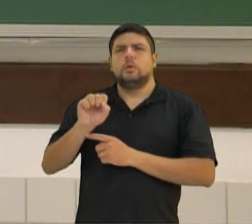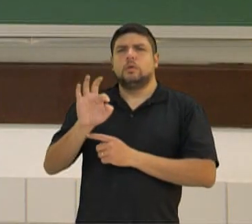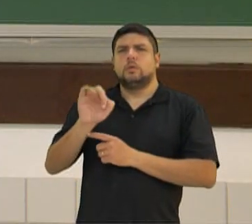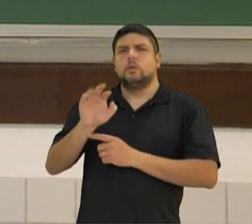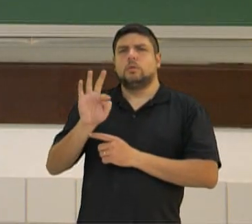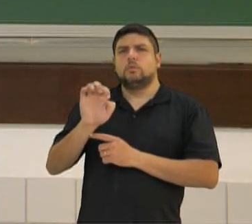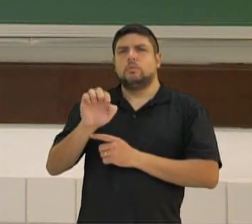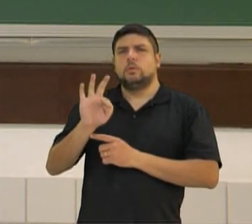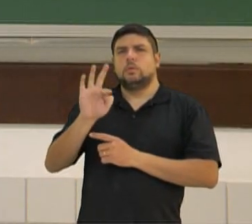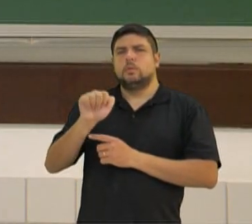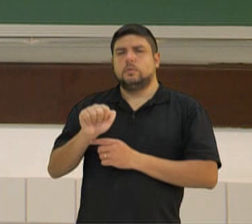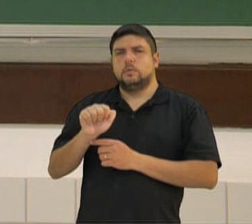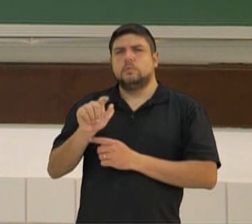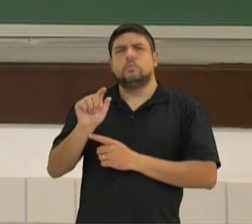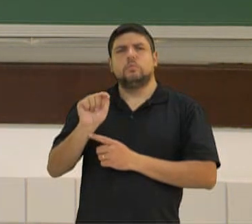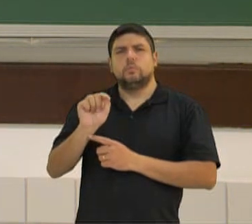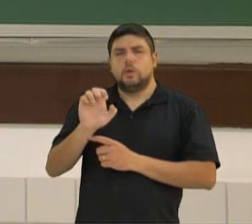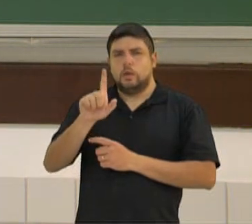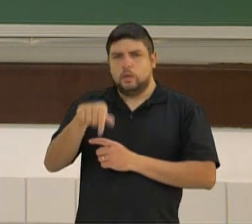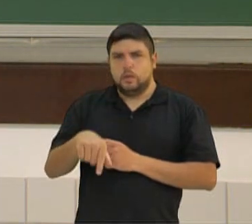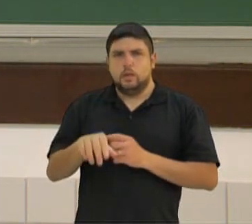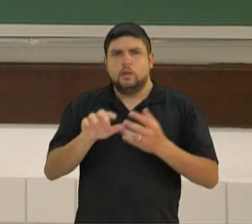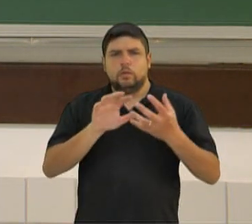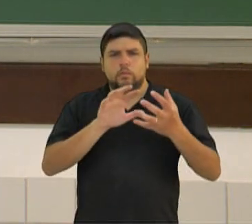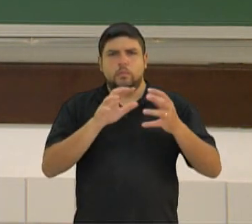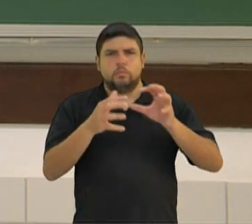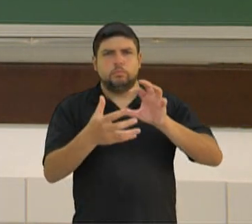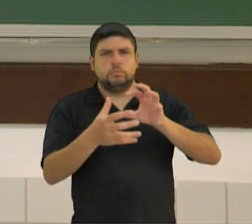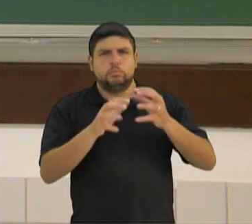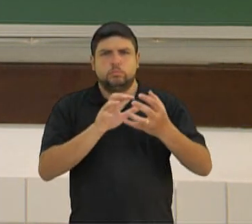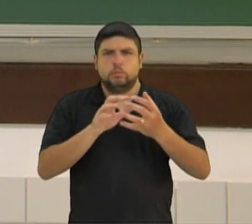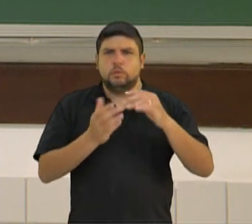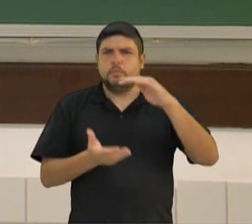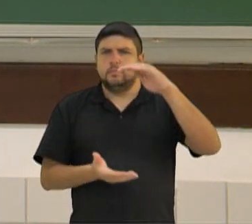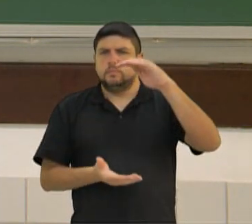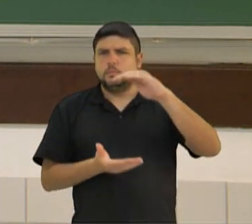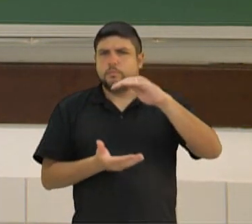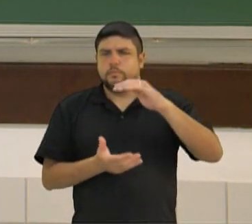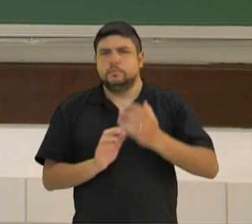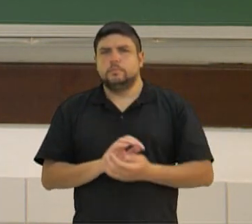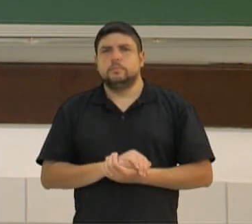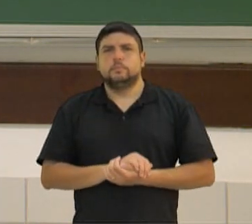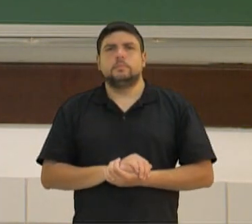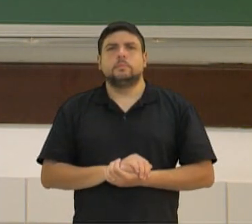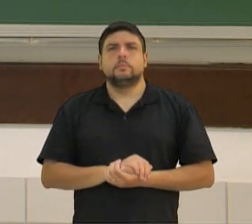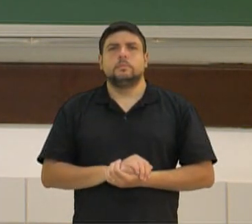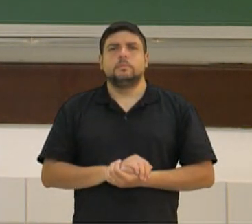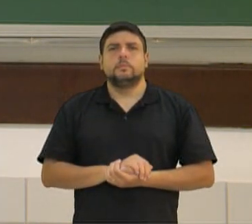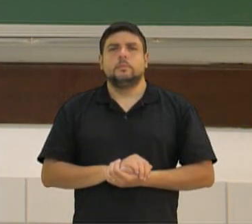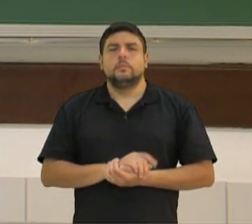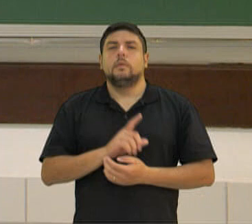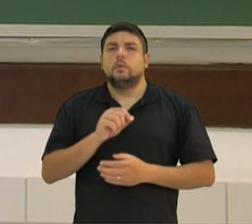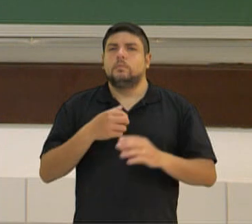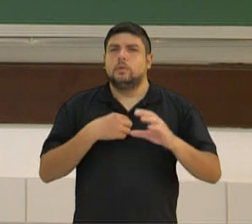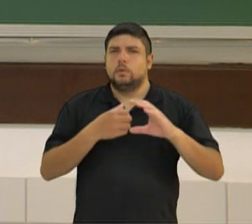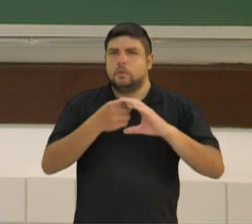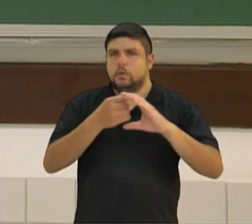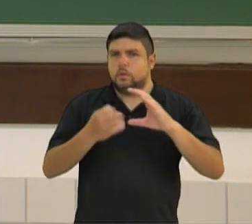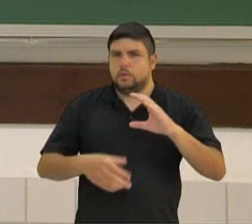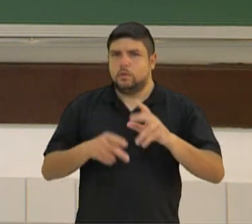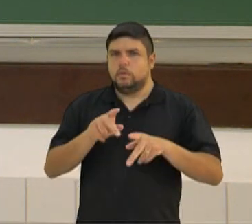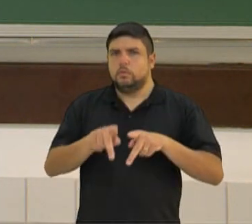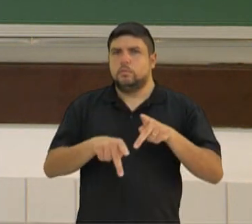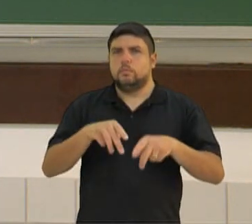São obras tridimensionais, pequenas, né? Isso é uma característica do povo também